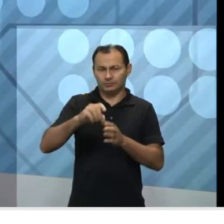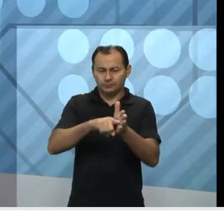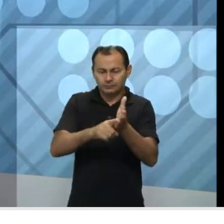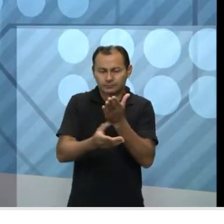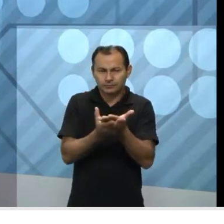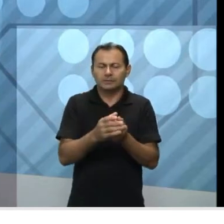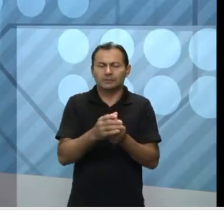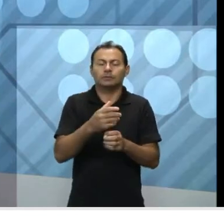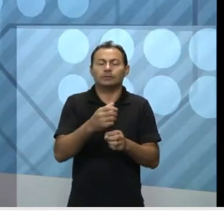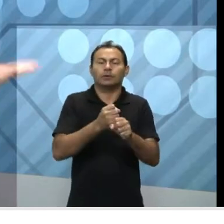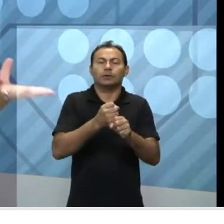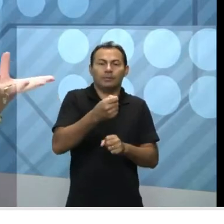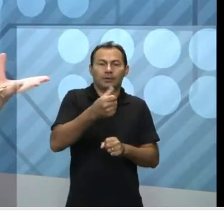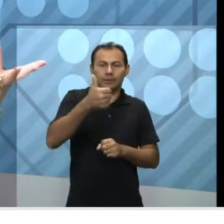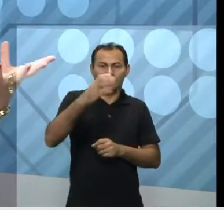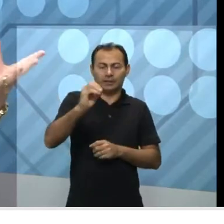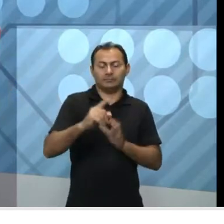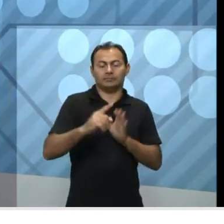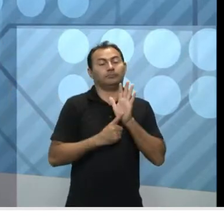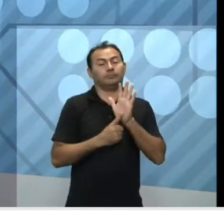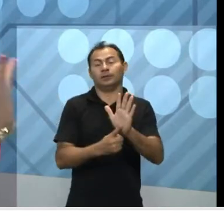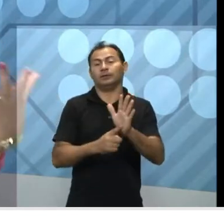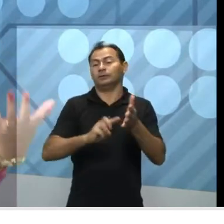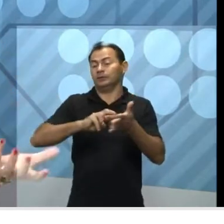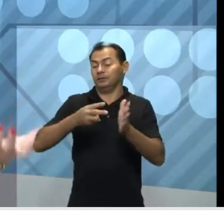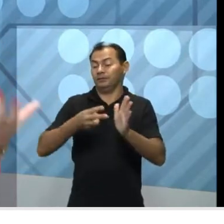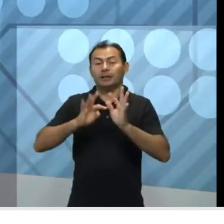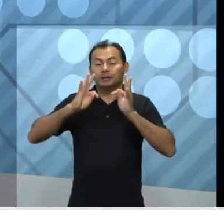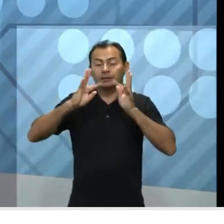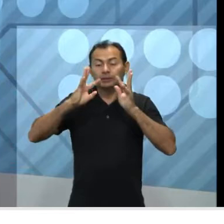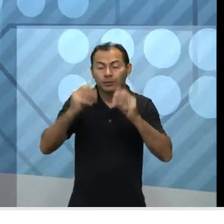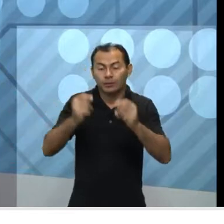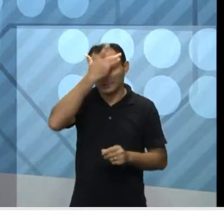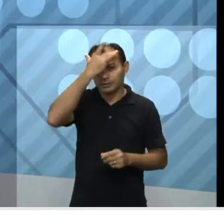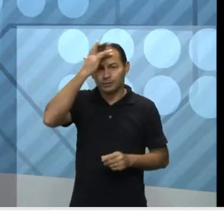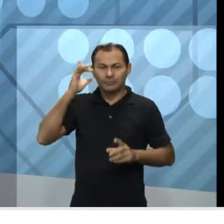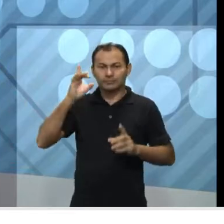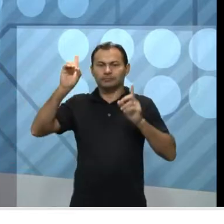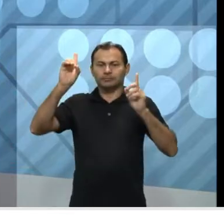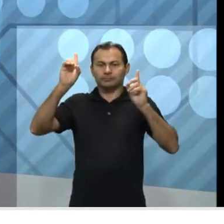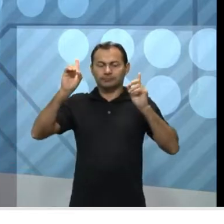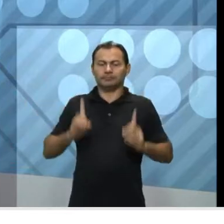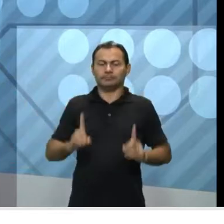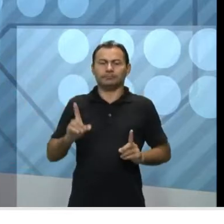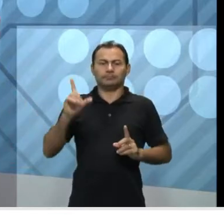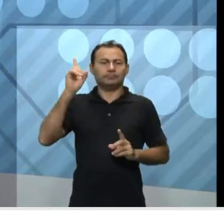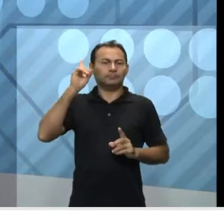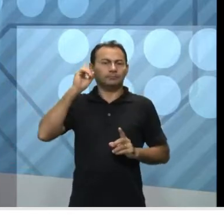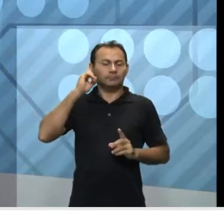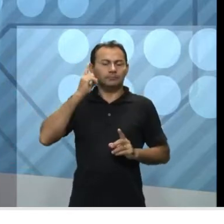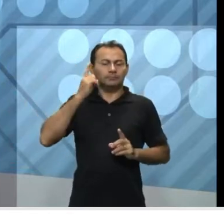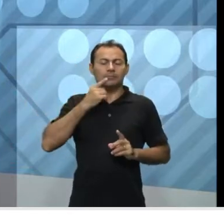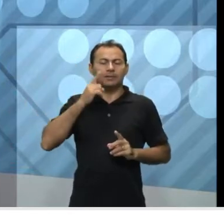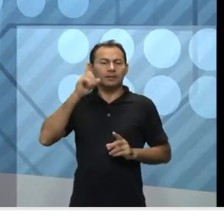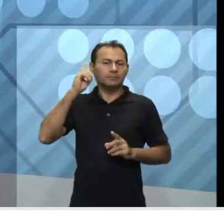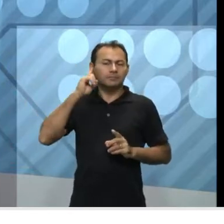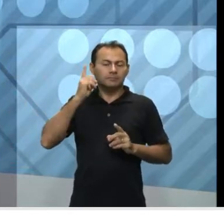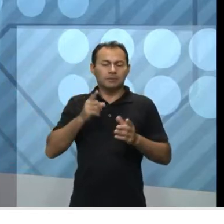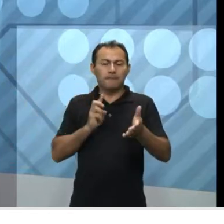uma amostragem, não significa que todas as pessoas que têm deficiência auditiva foram perguntadas,